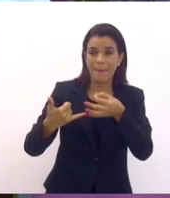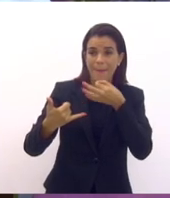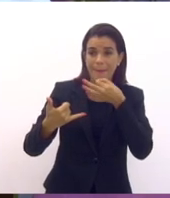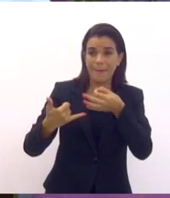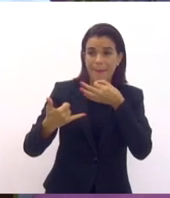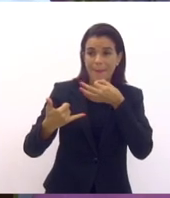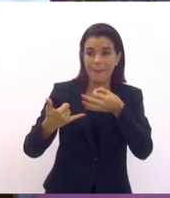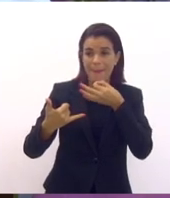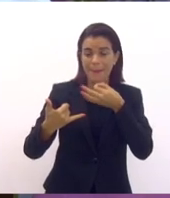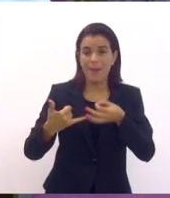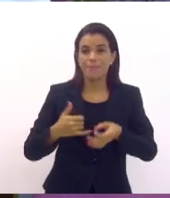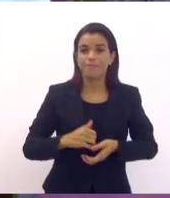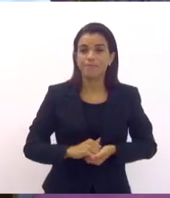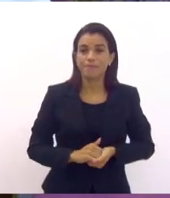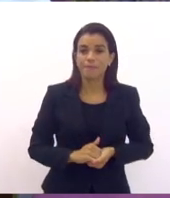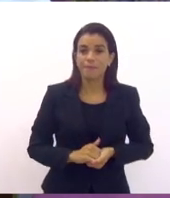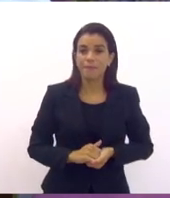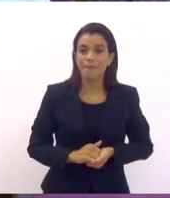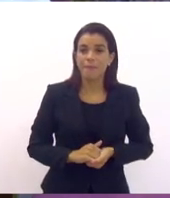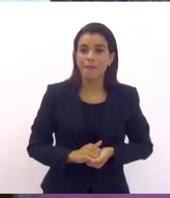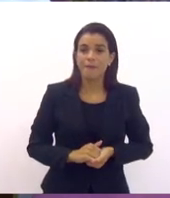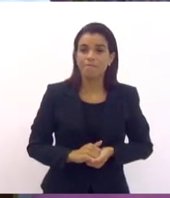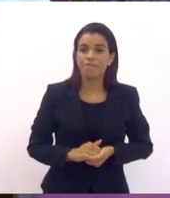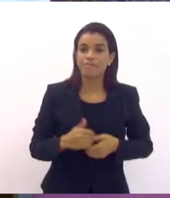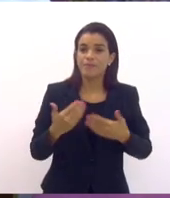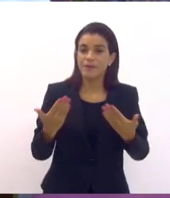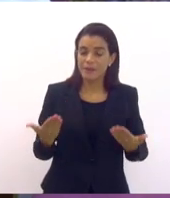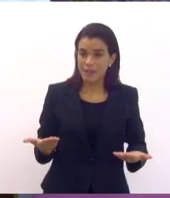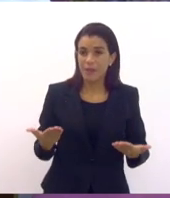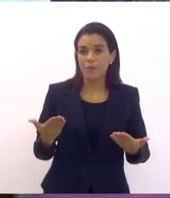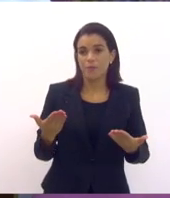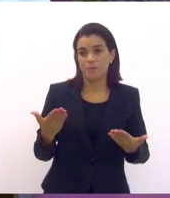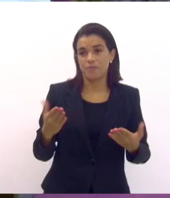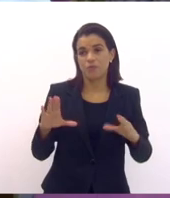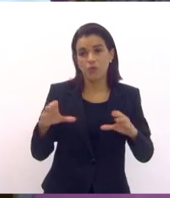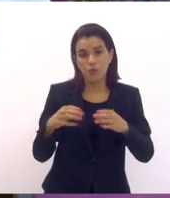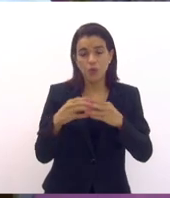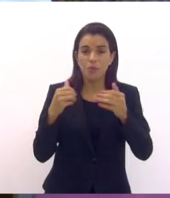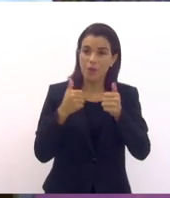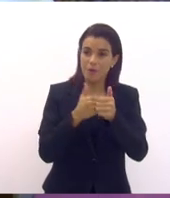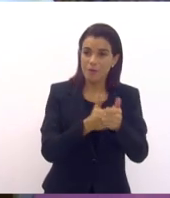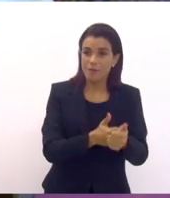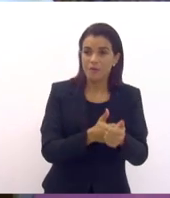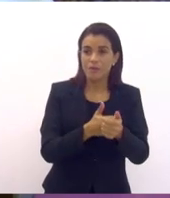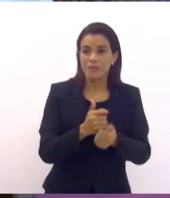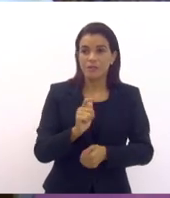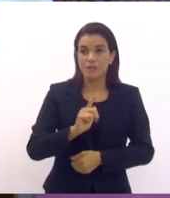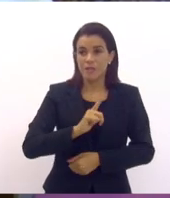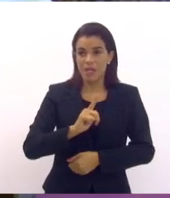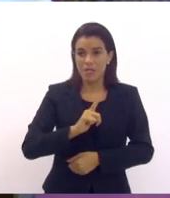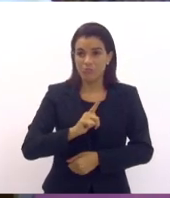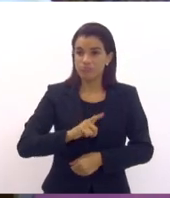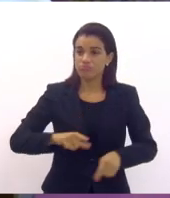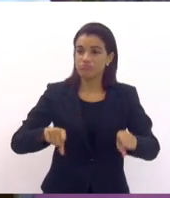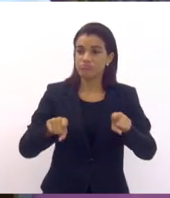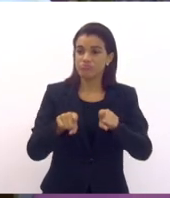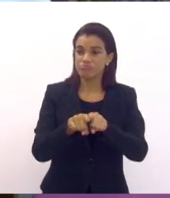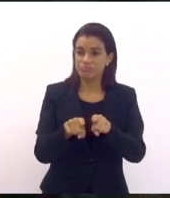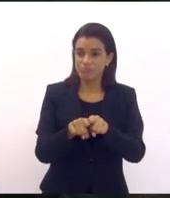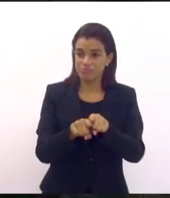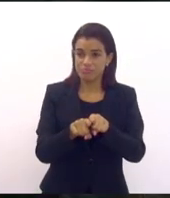gente então que eles nos acompanham nós temos também